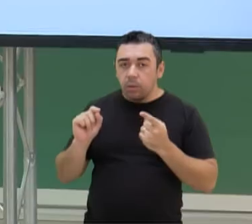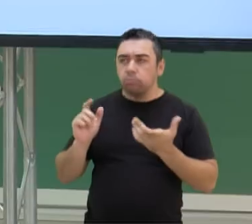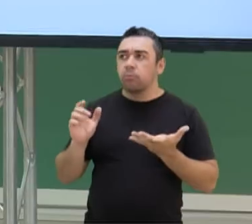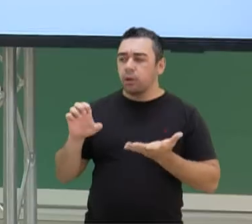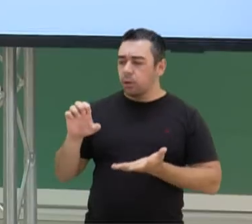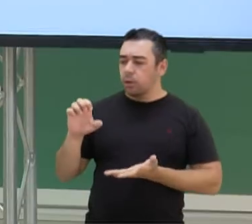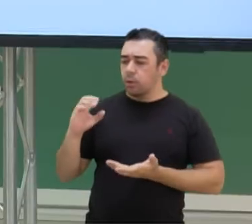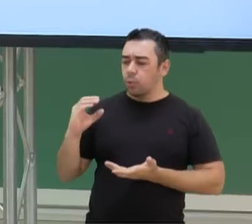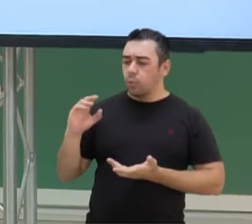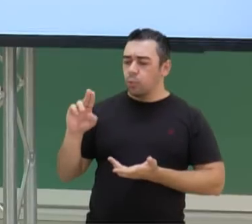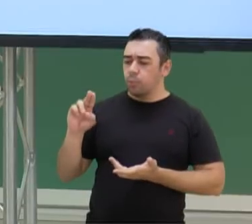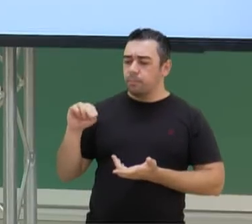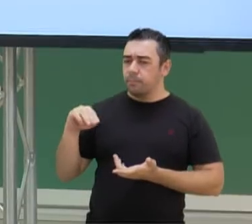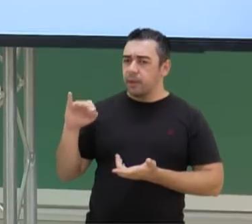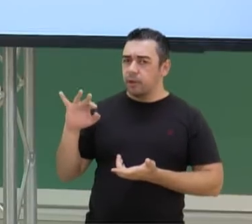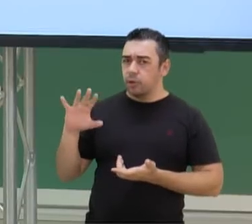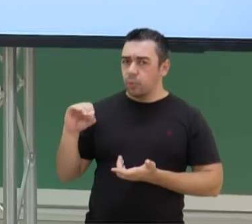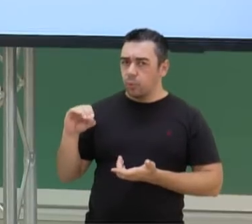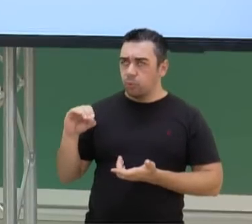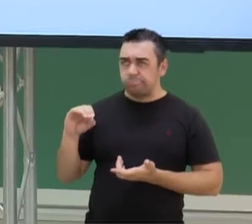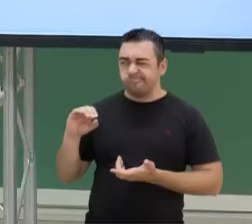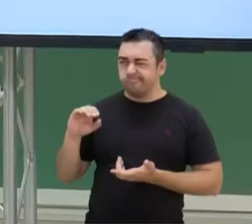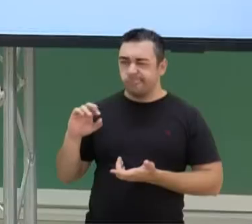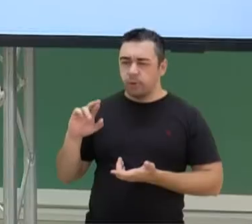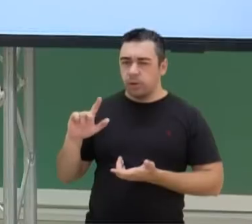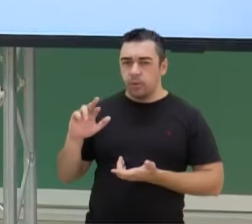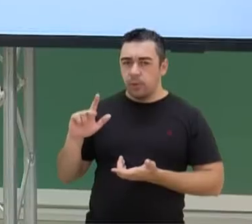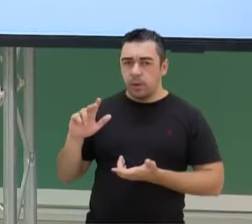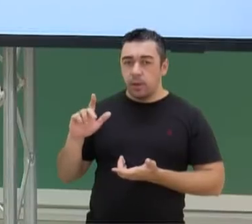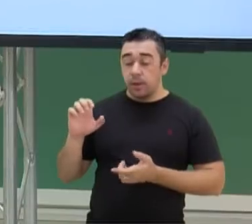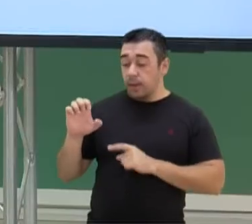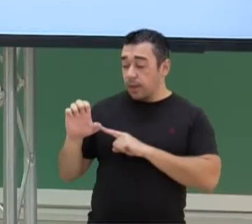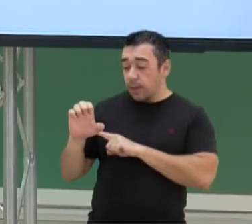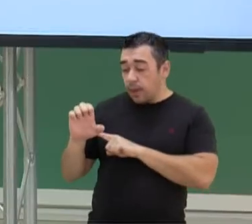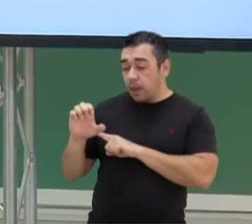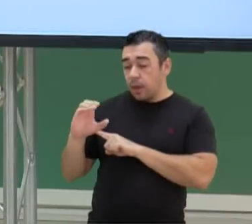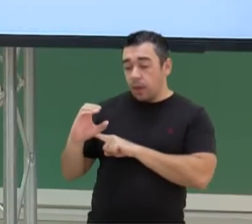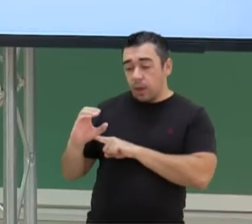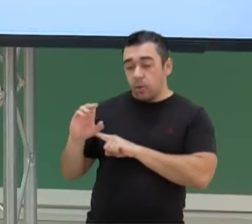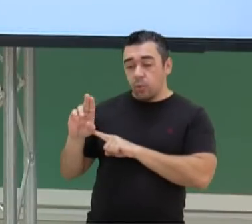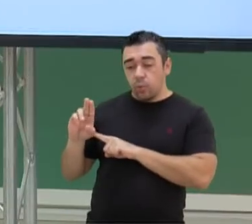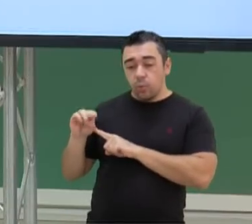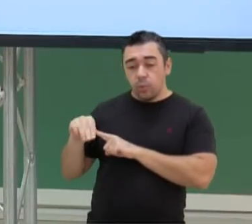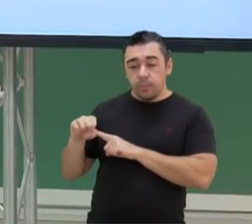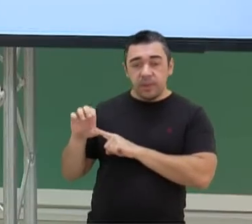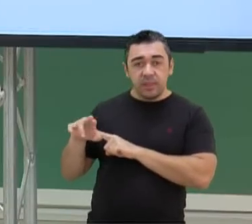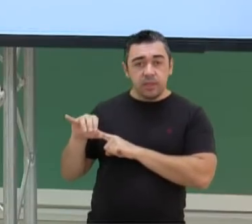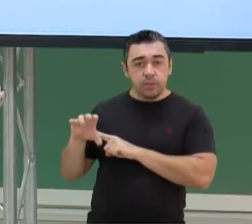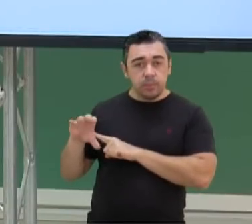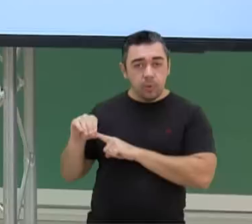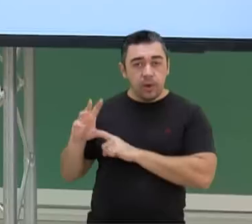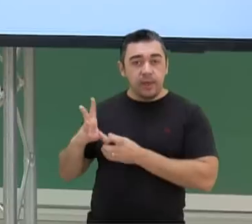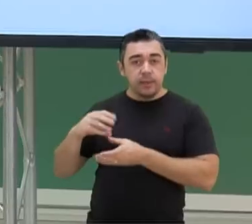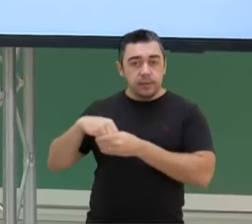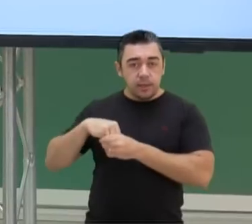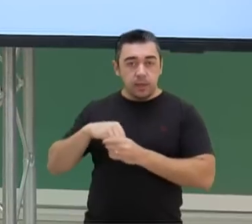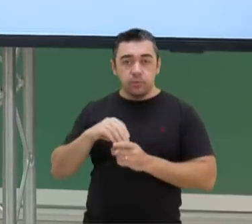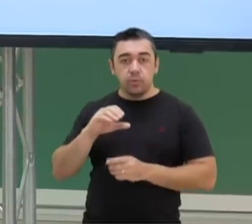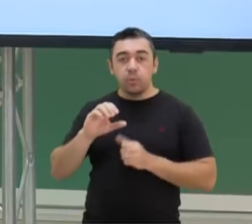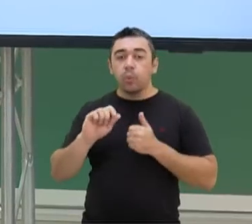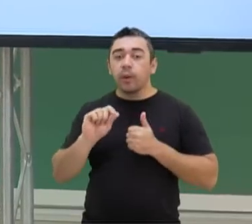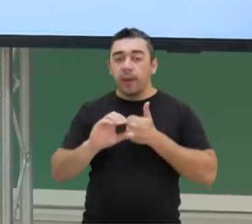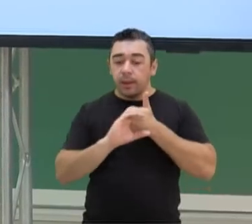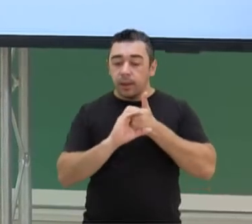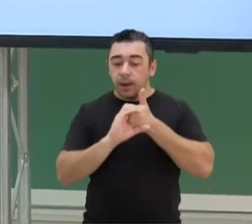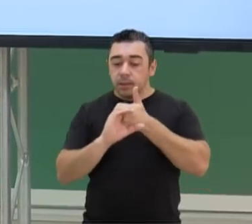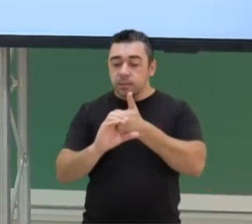ecumênico? Não. Ecumenismo, inclusive para informação, é um diálogo entre as religiões cristãs. A Igreja Católica, em